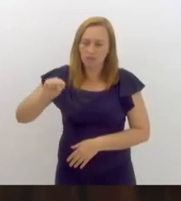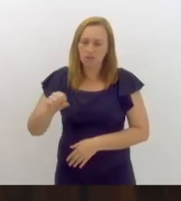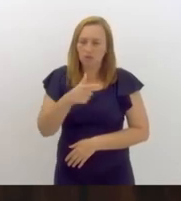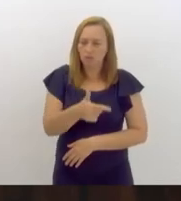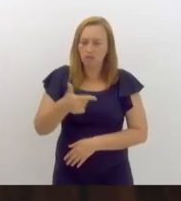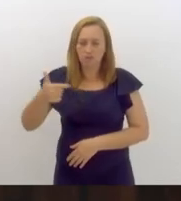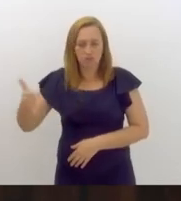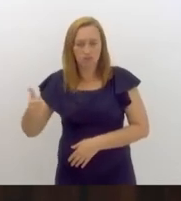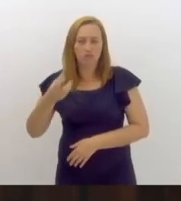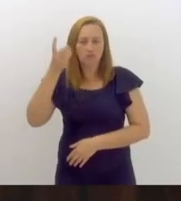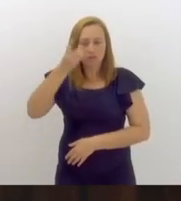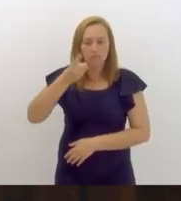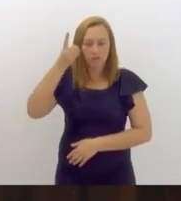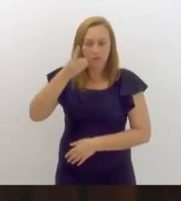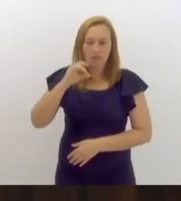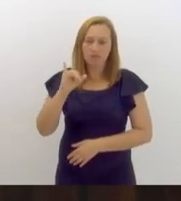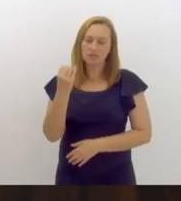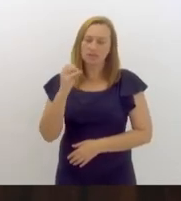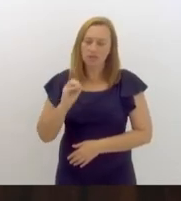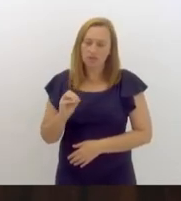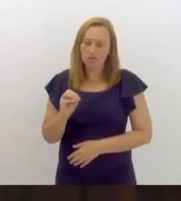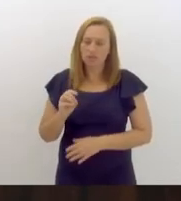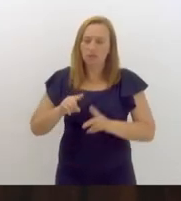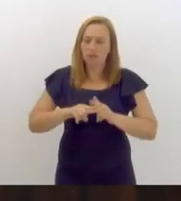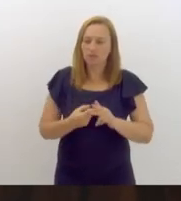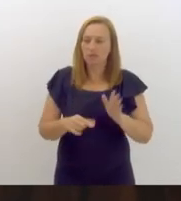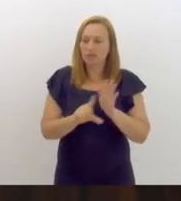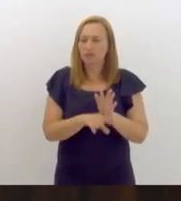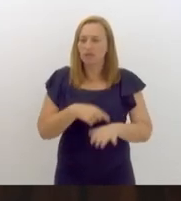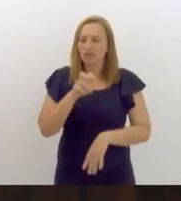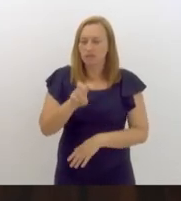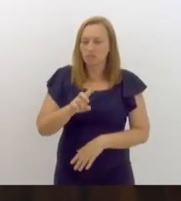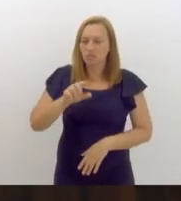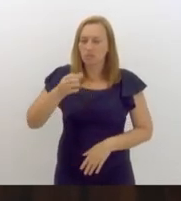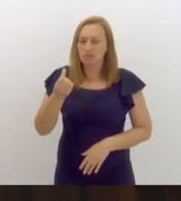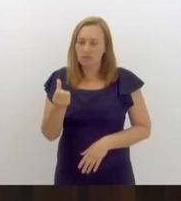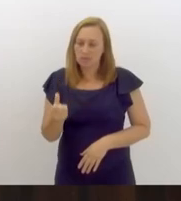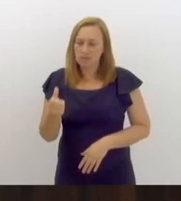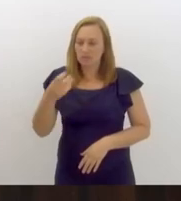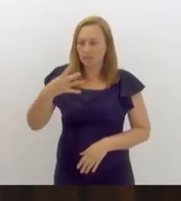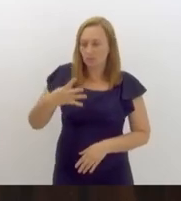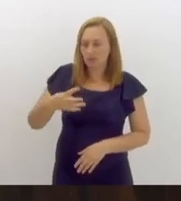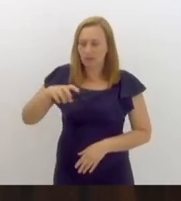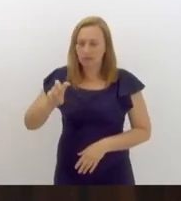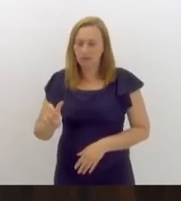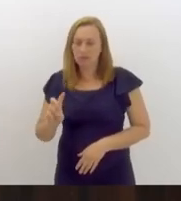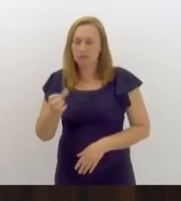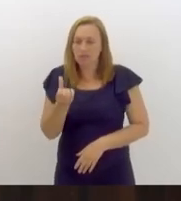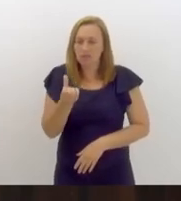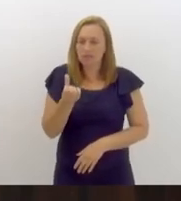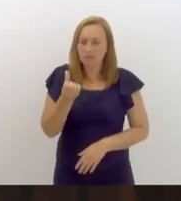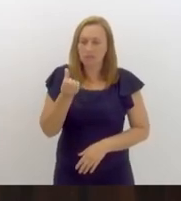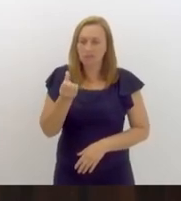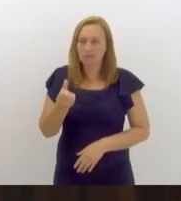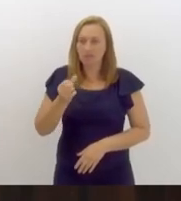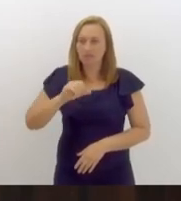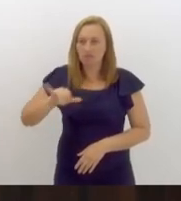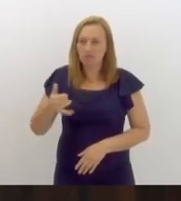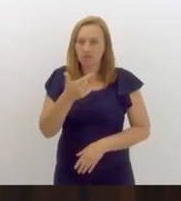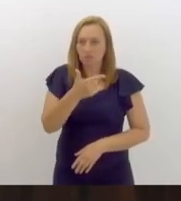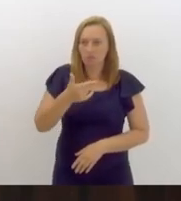de autoria dos Deputado Sérgio Fernandes que altera a lei número 5.645 de 6 de janeiro de 2010